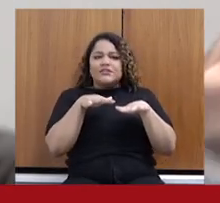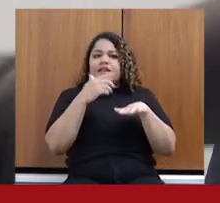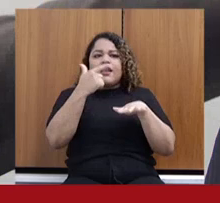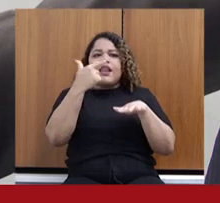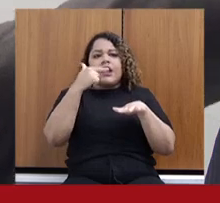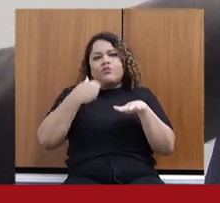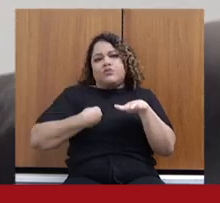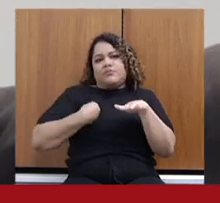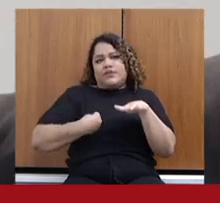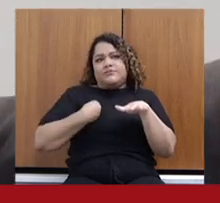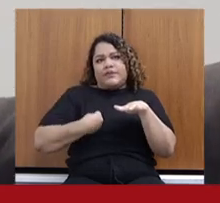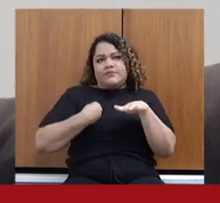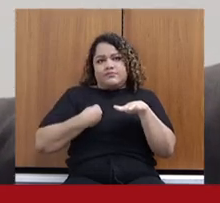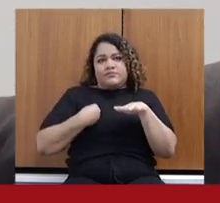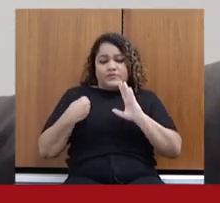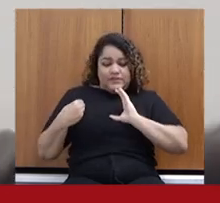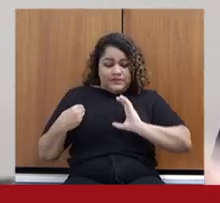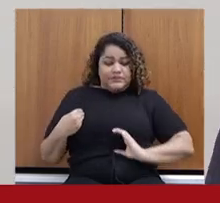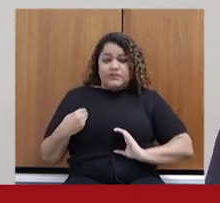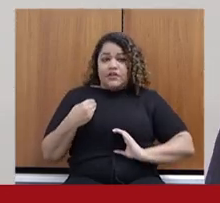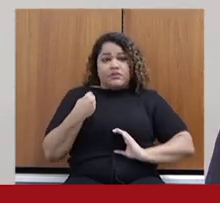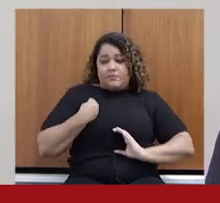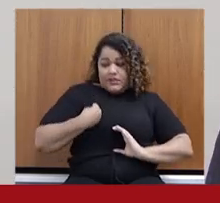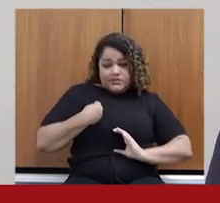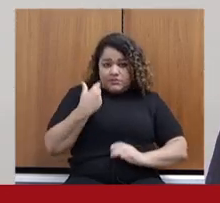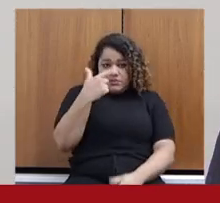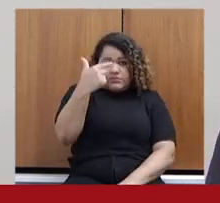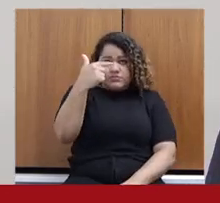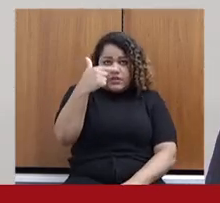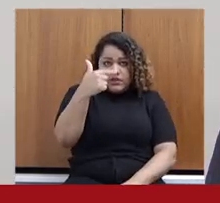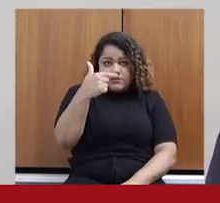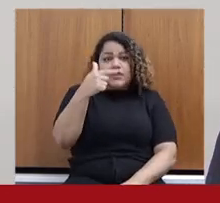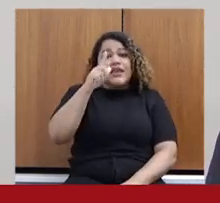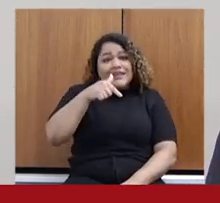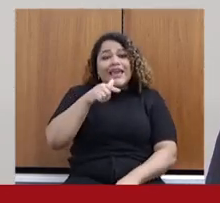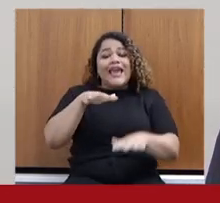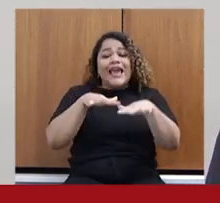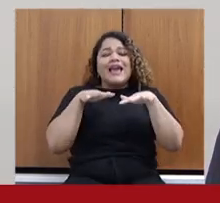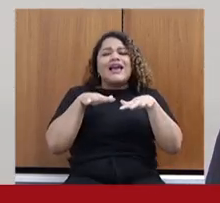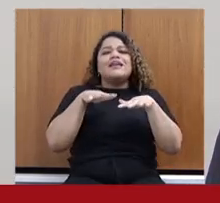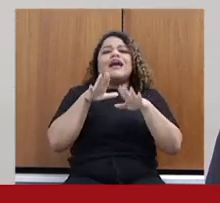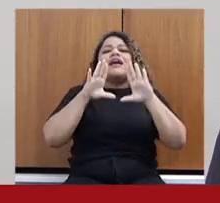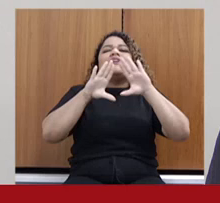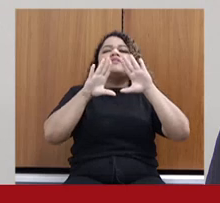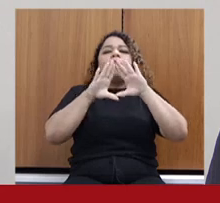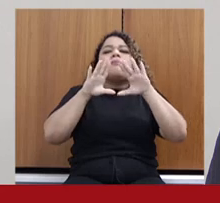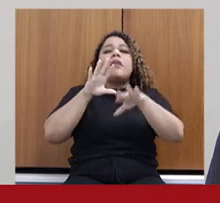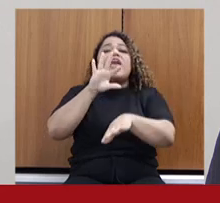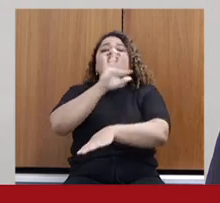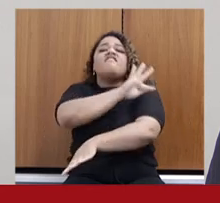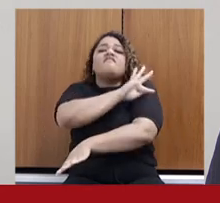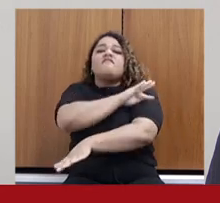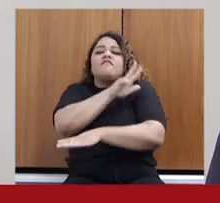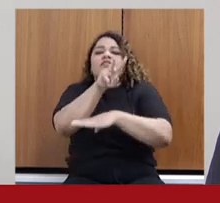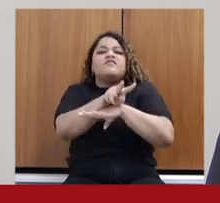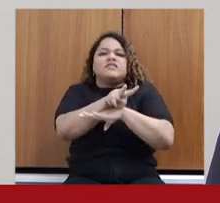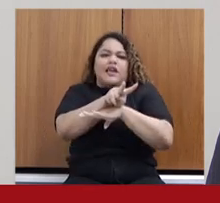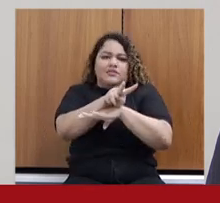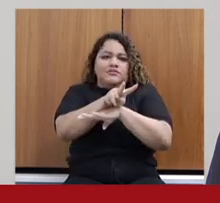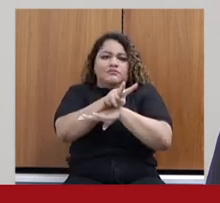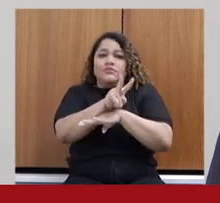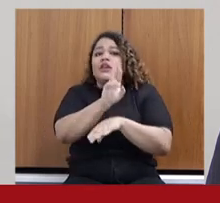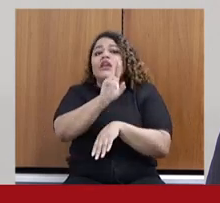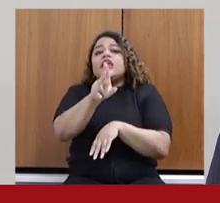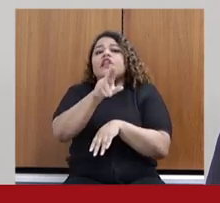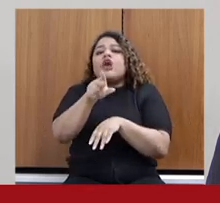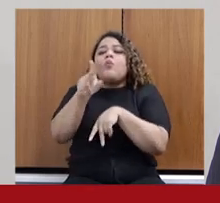O cidadão não participa, que essa aqui é a Assembleia Fiscaliza, que não é uma audiência pública de participação do público. É